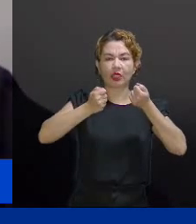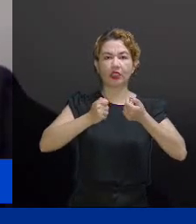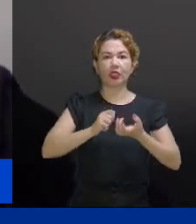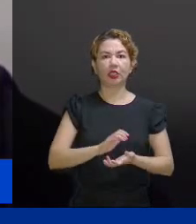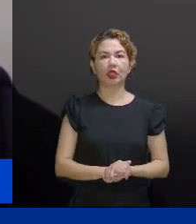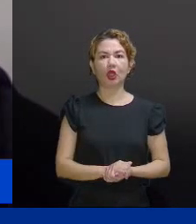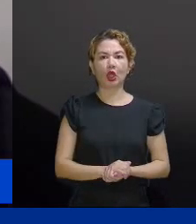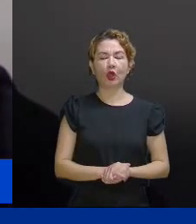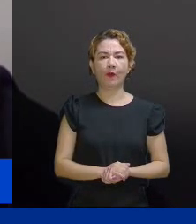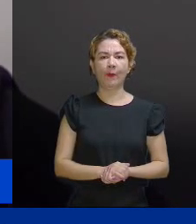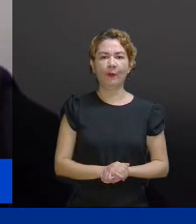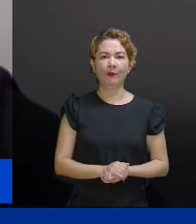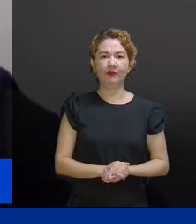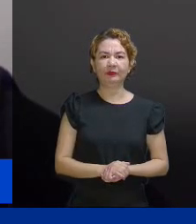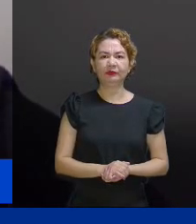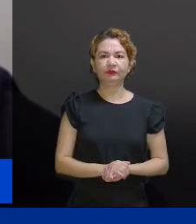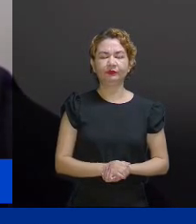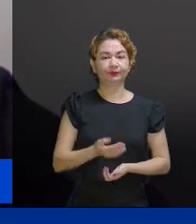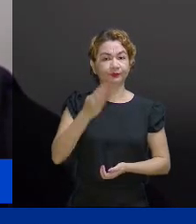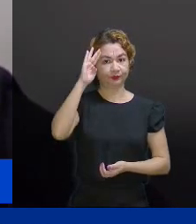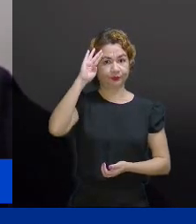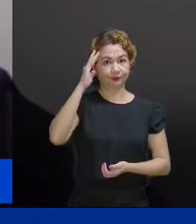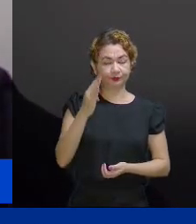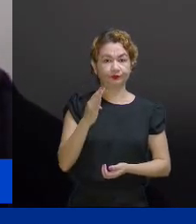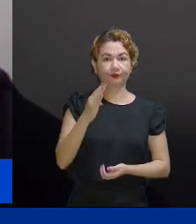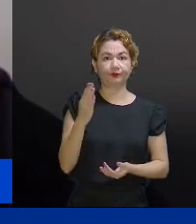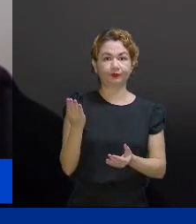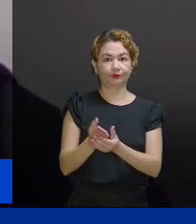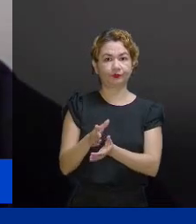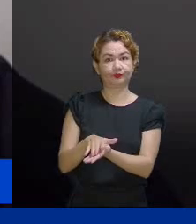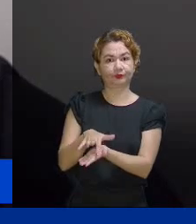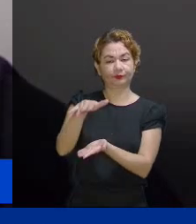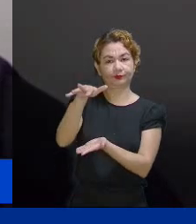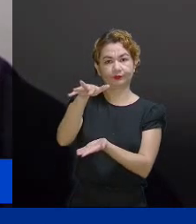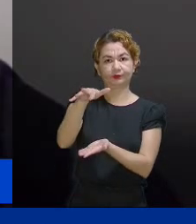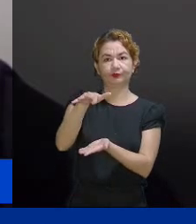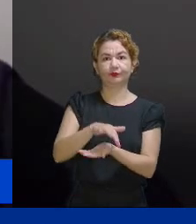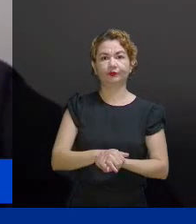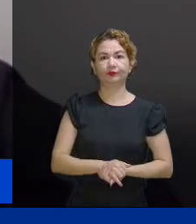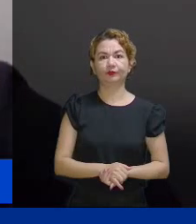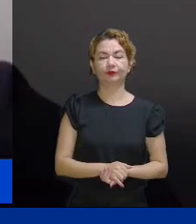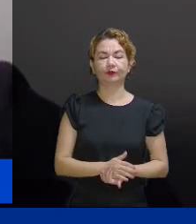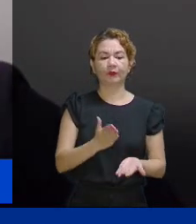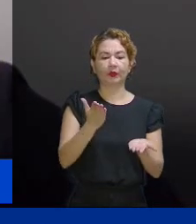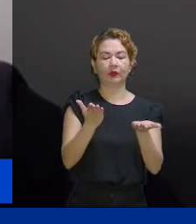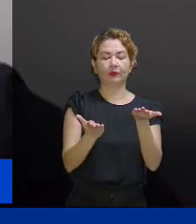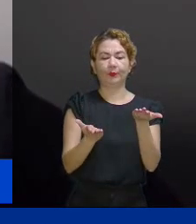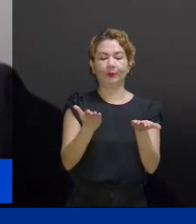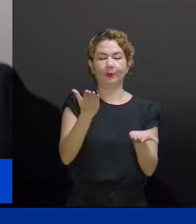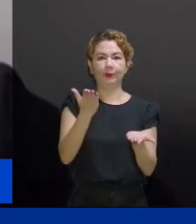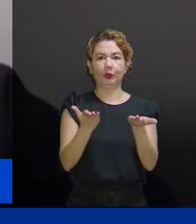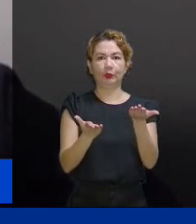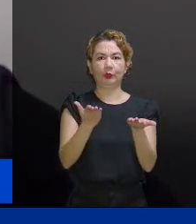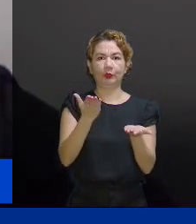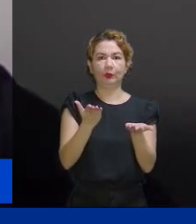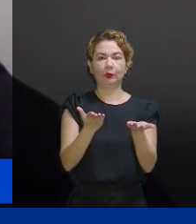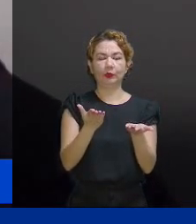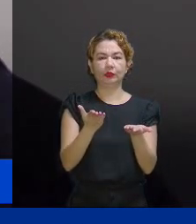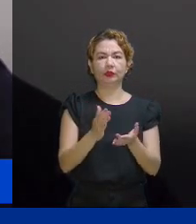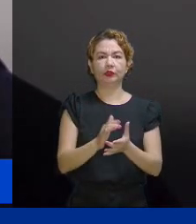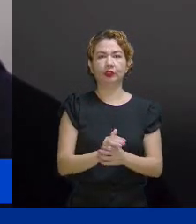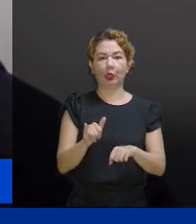questão, priorizando a celeridade processual e a proporcionalidade das medidas